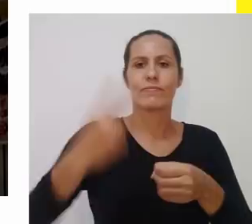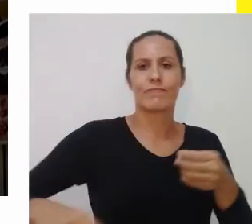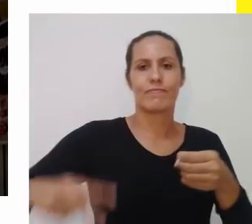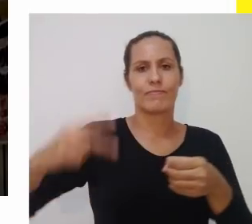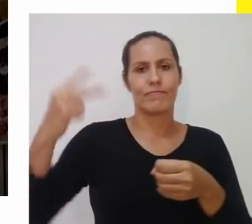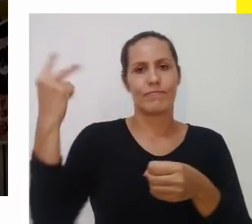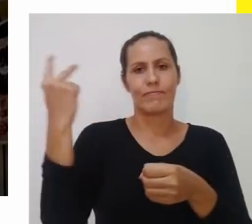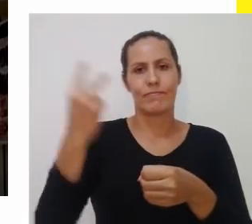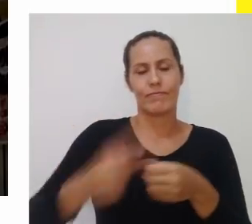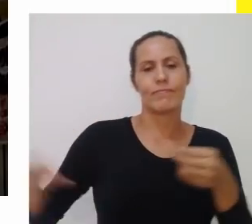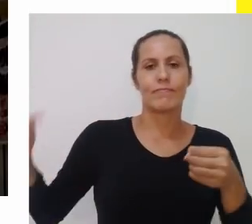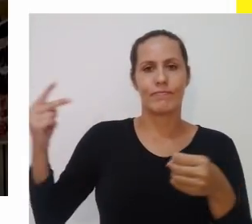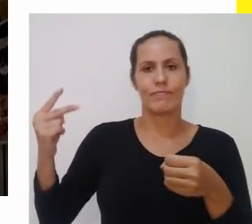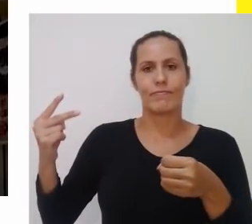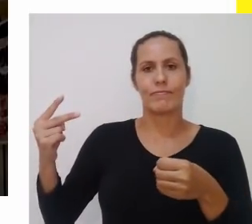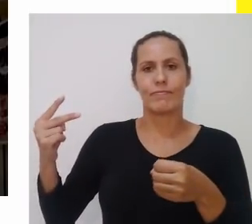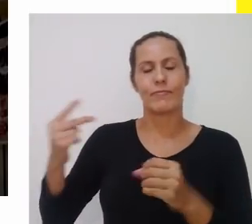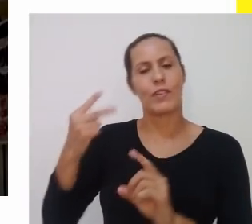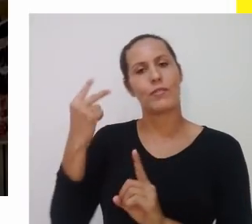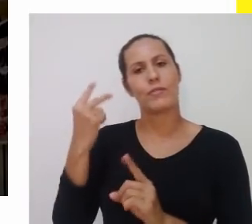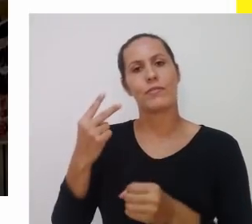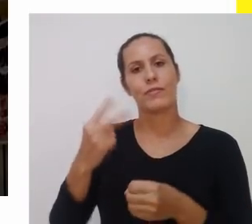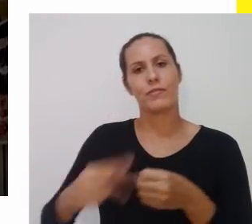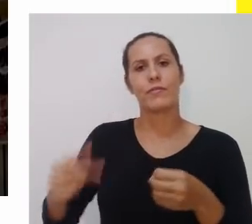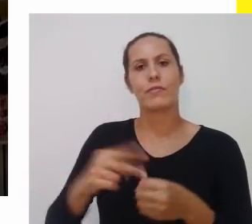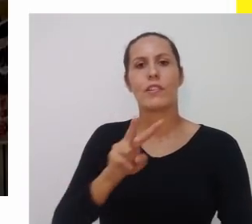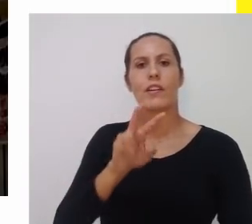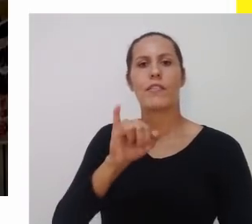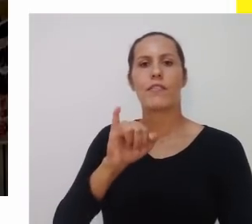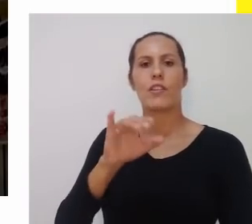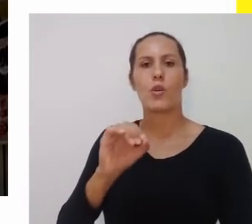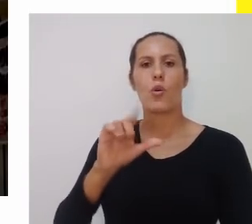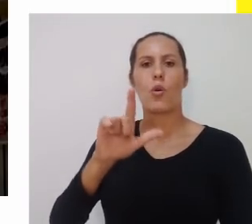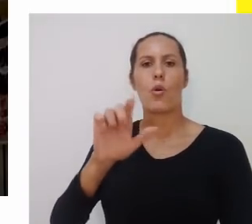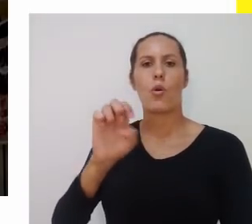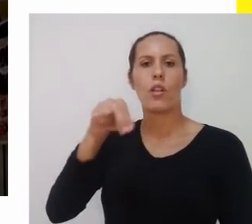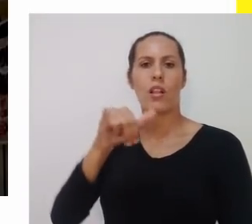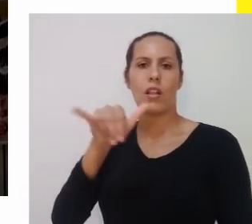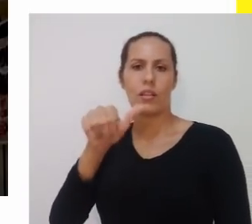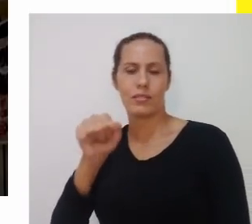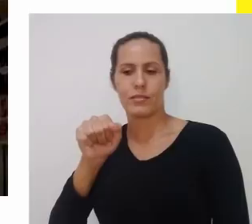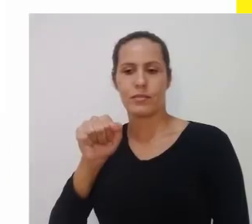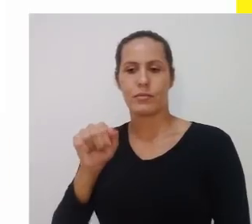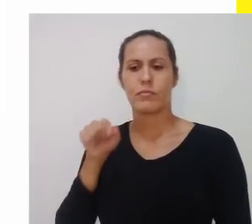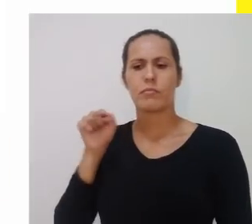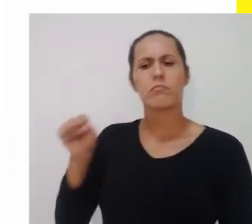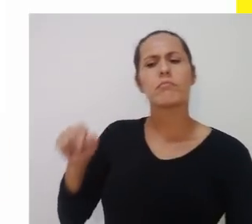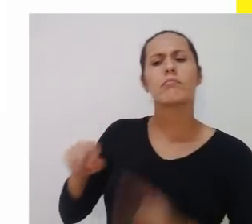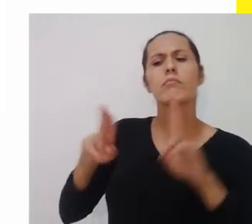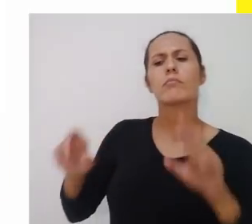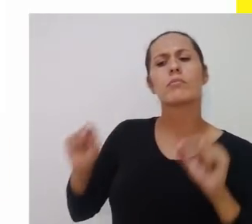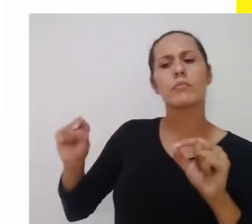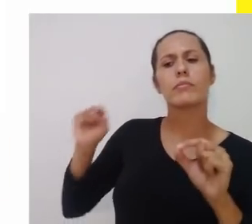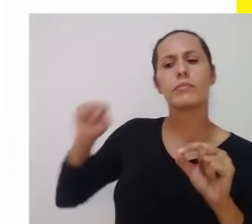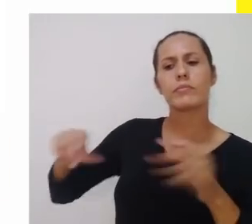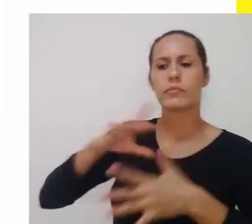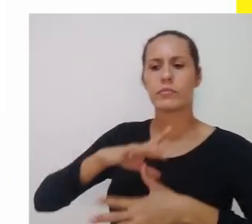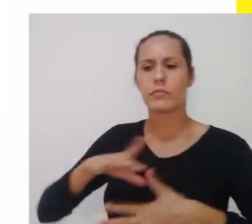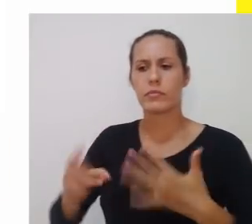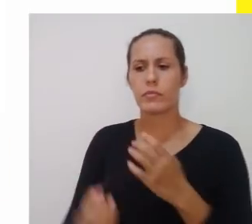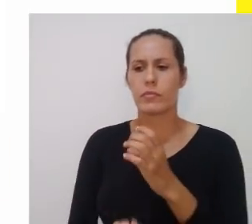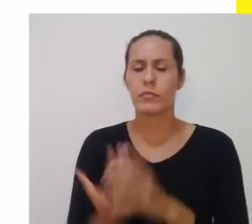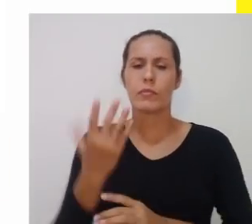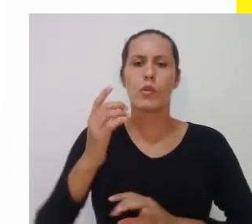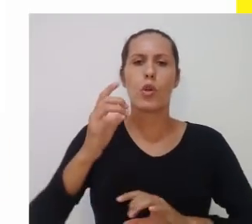que você está pensando. Violência. Violência. Vamos lá. O que é uma instalação? Obra